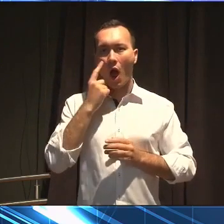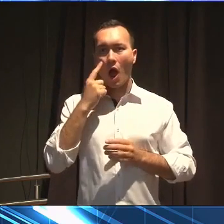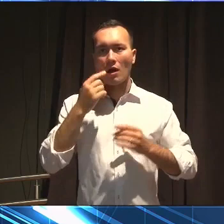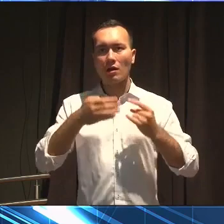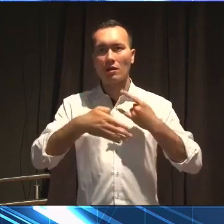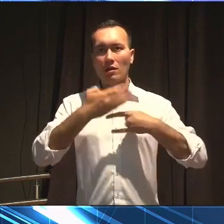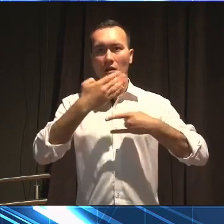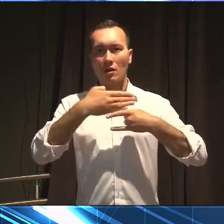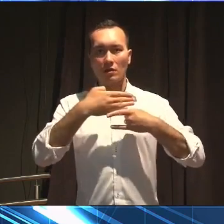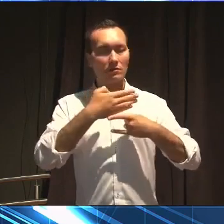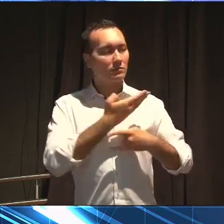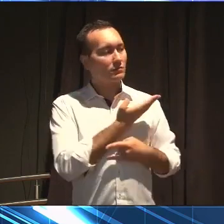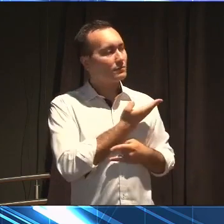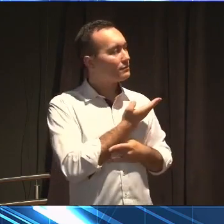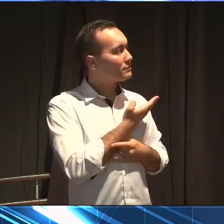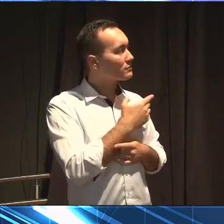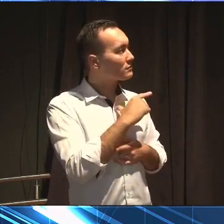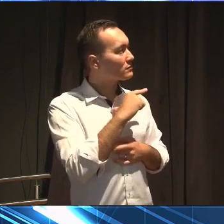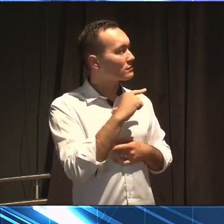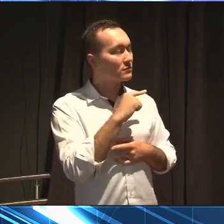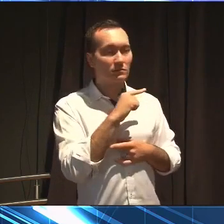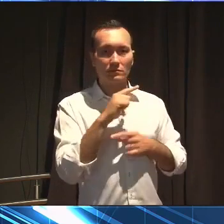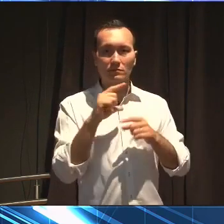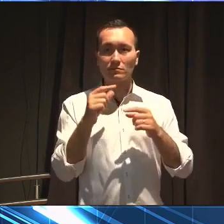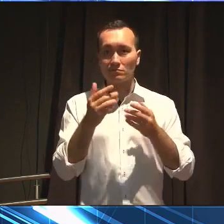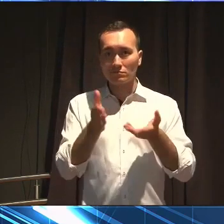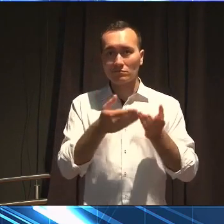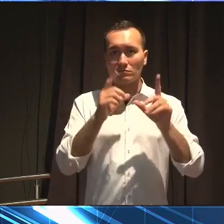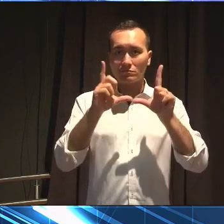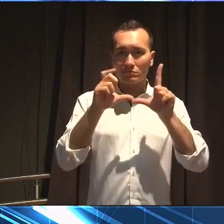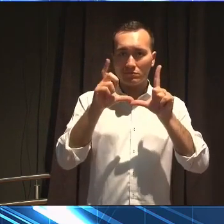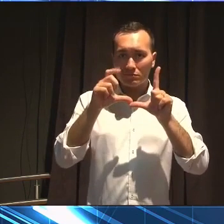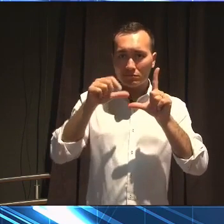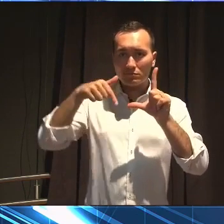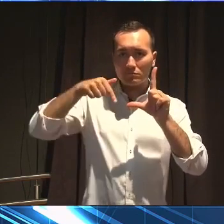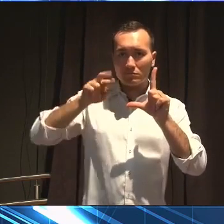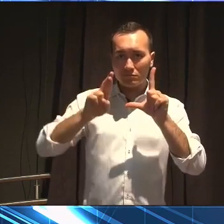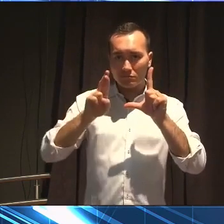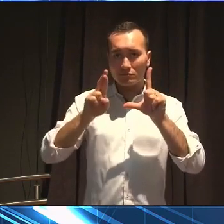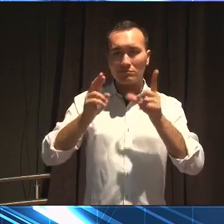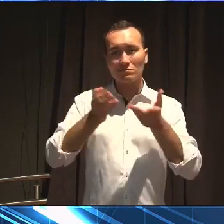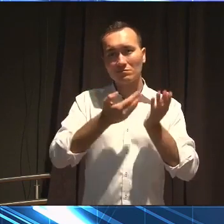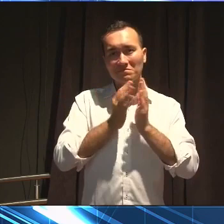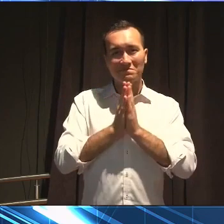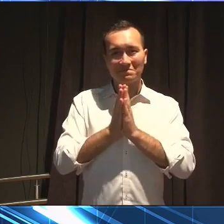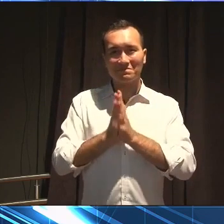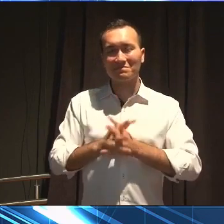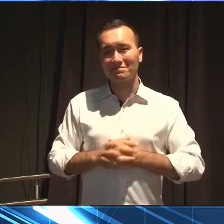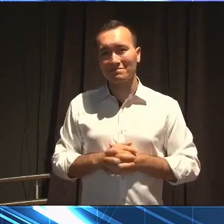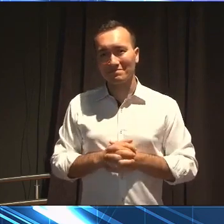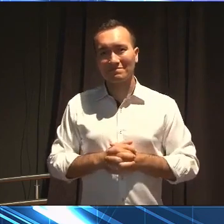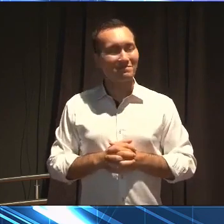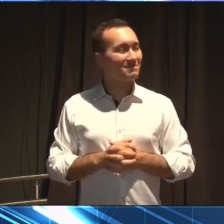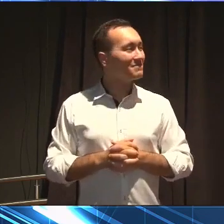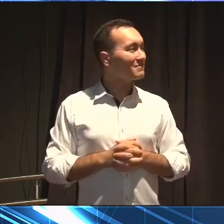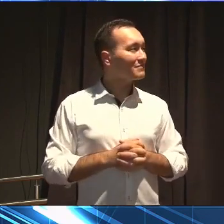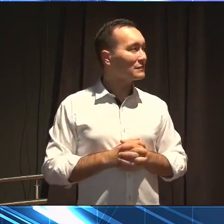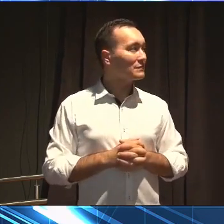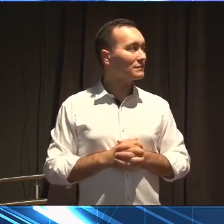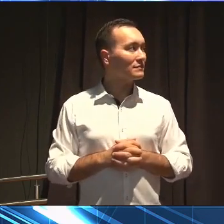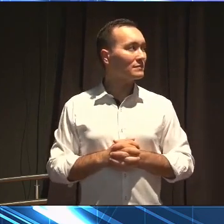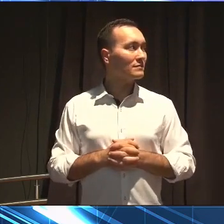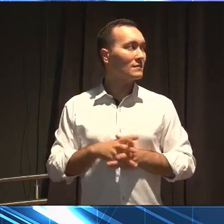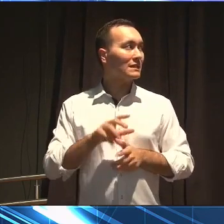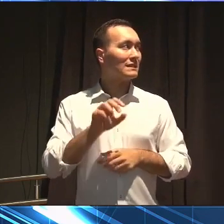QR Code para que vocês participem comigo desta jornada aqui de palestra. Então, quem não conseguir acessar o